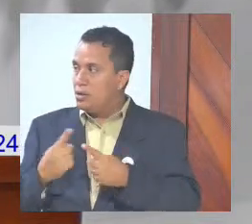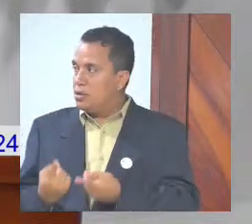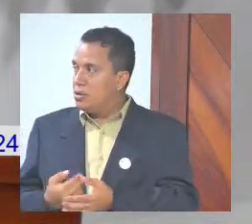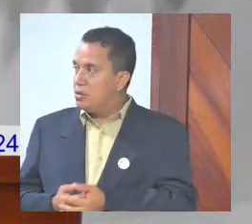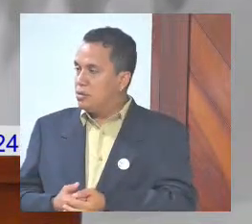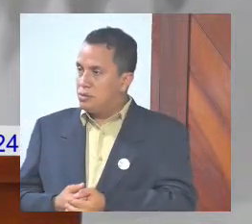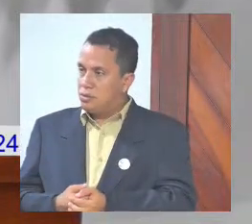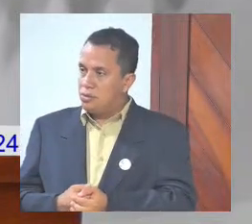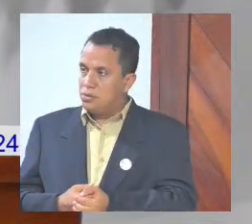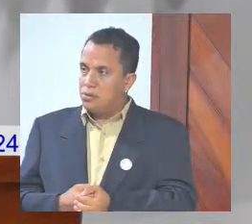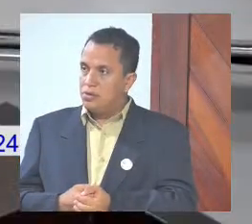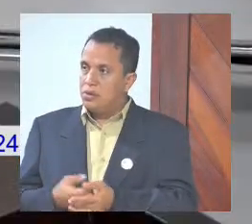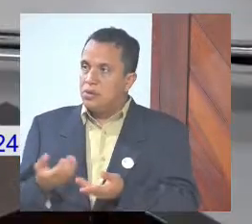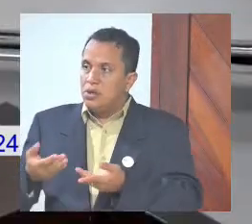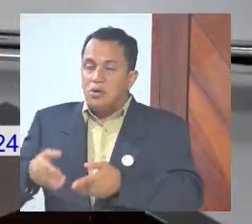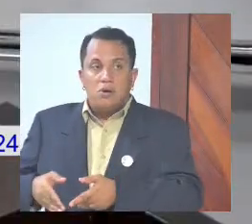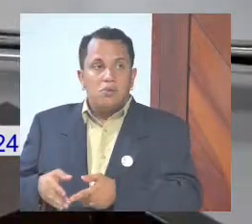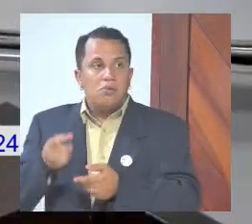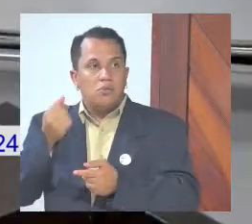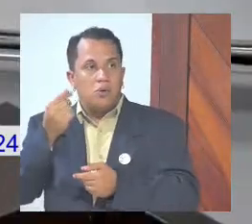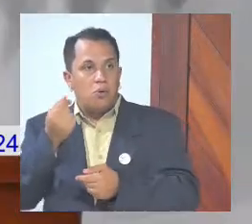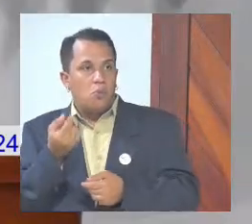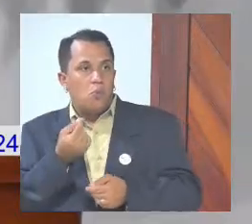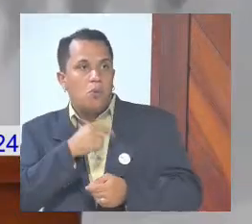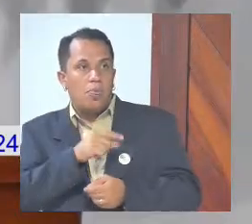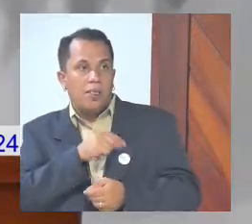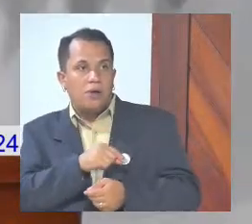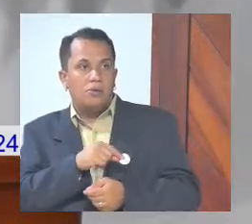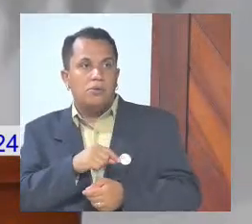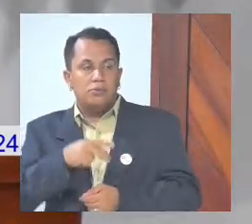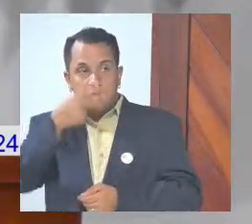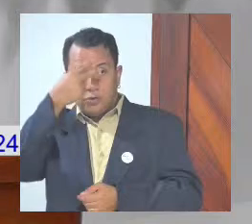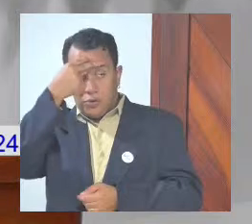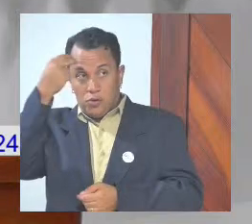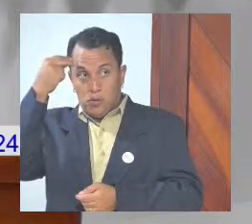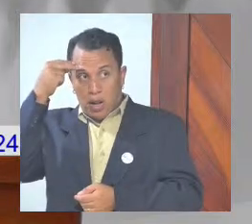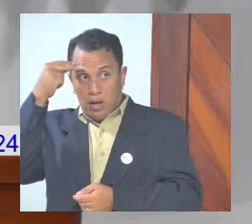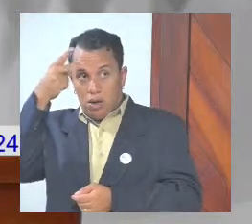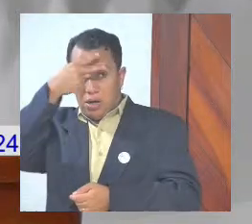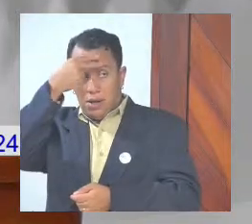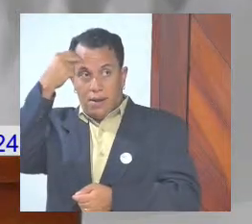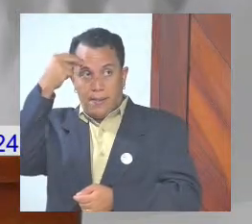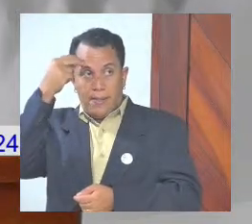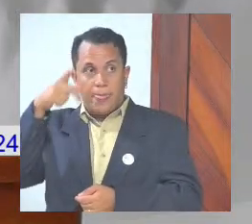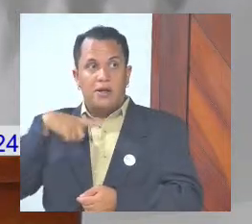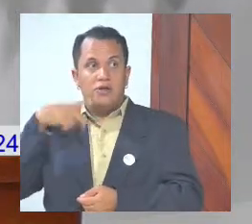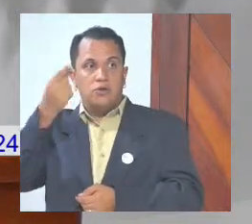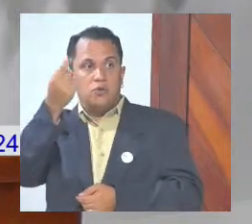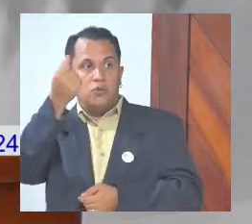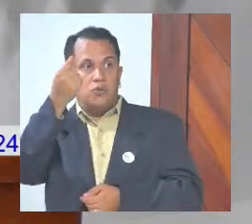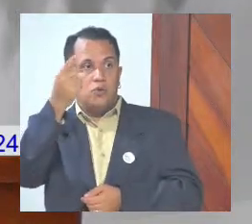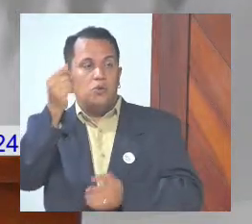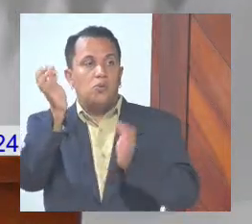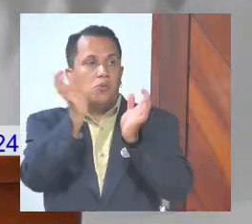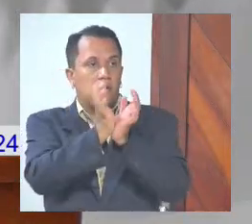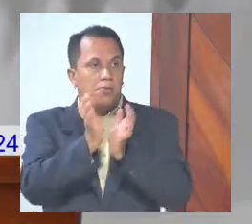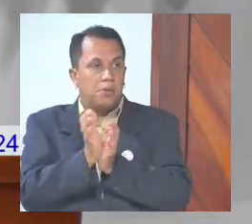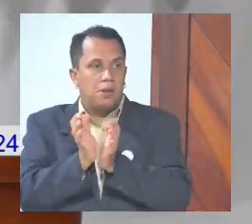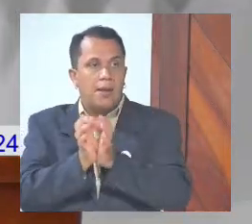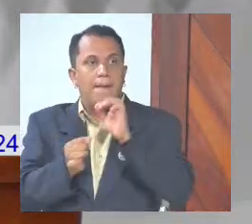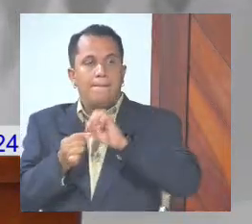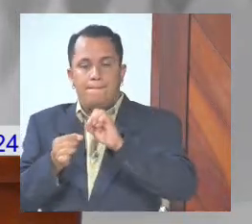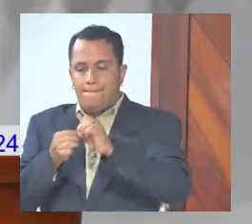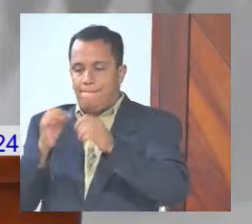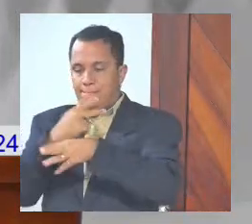Quem ornamenta a despesa, quem executa é o poder executivo. Quem tem o dinheiro do povo para